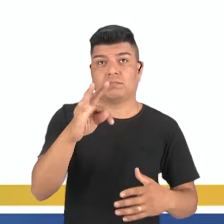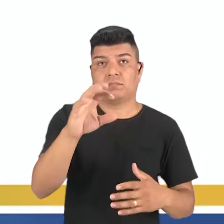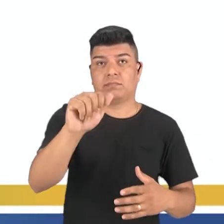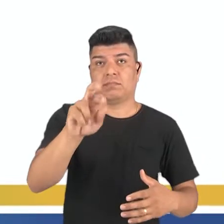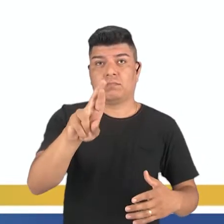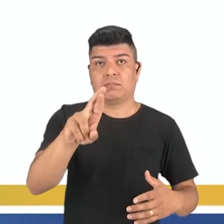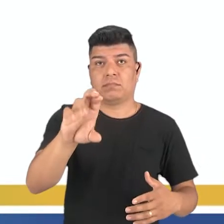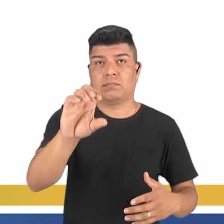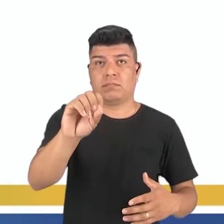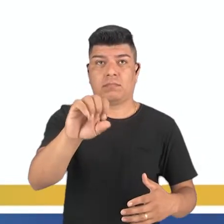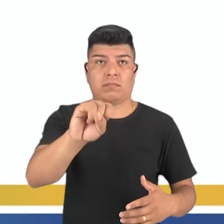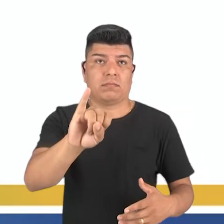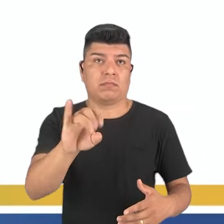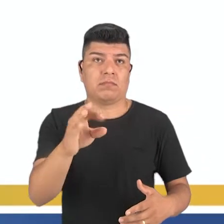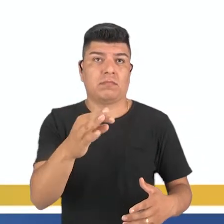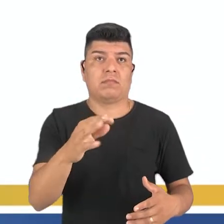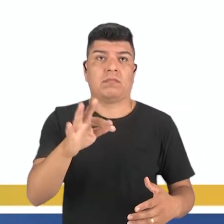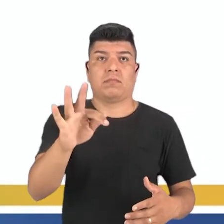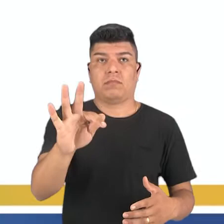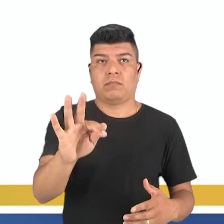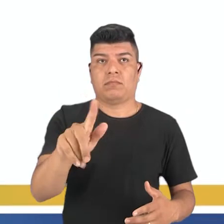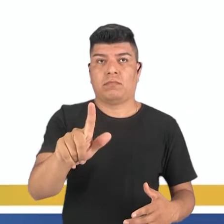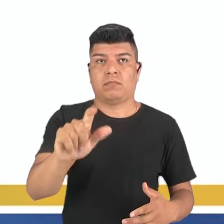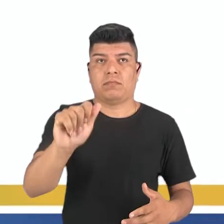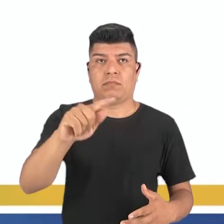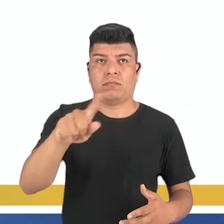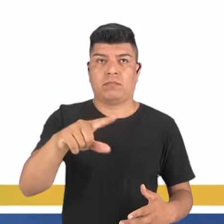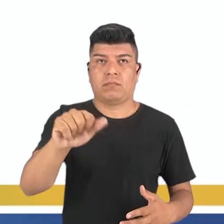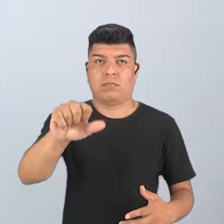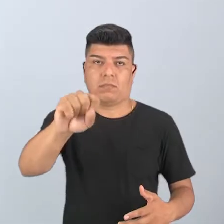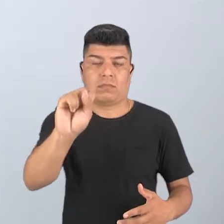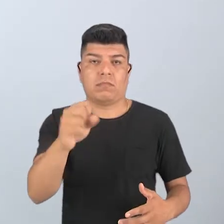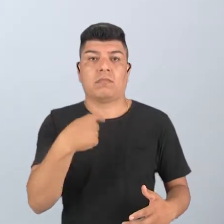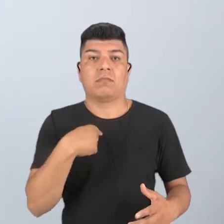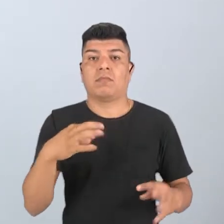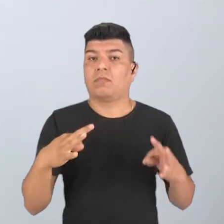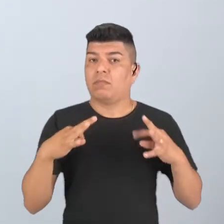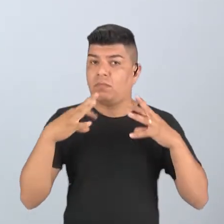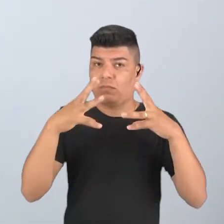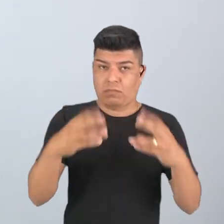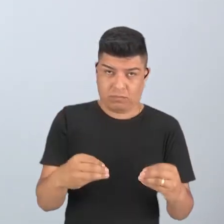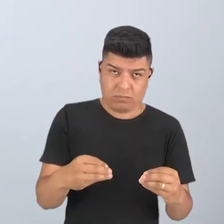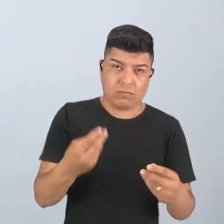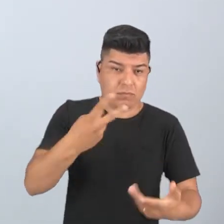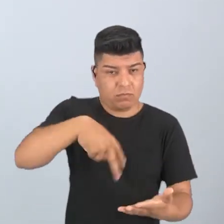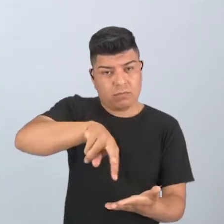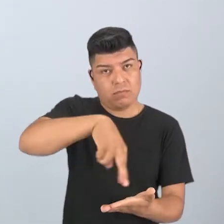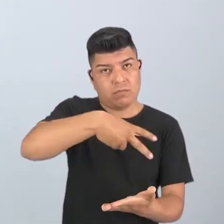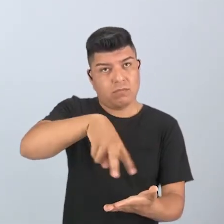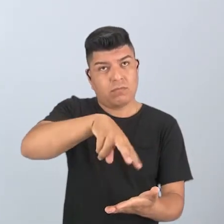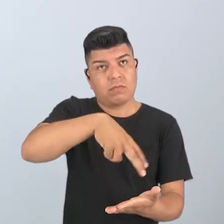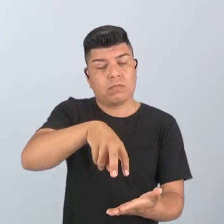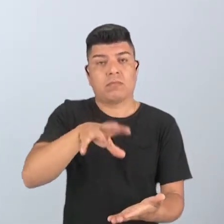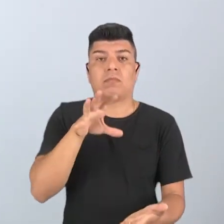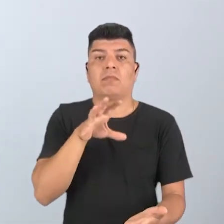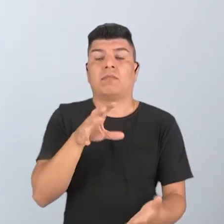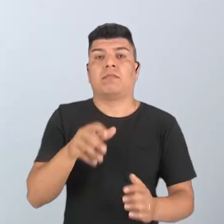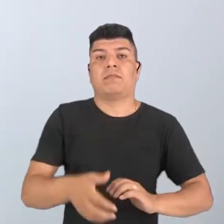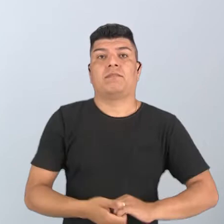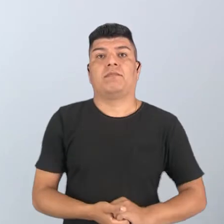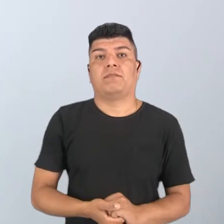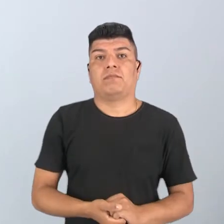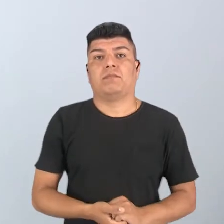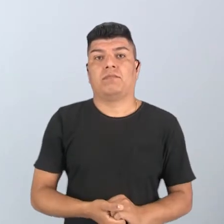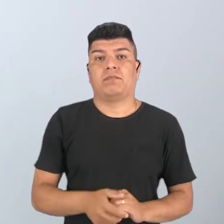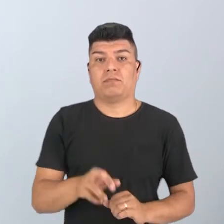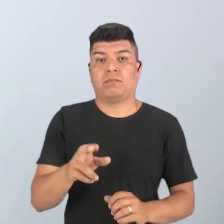ganzas. Então, todos esses instrumentos, toda essa manifestação compõe esse tipo de dança que é típico, que é